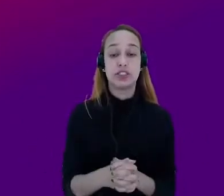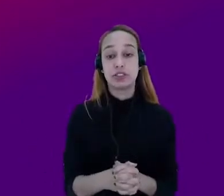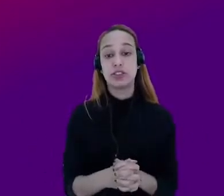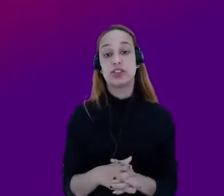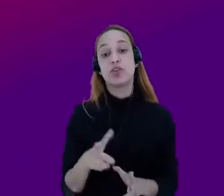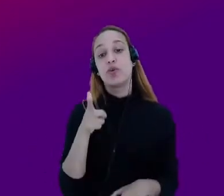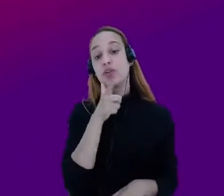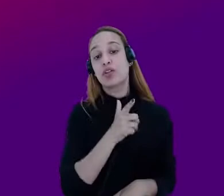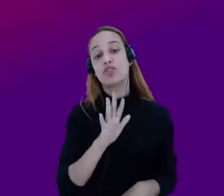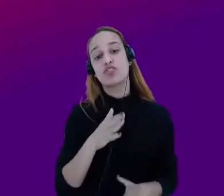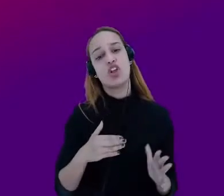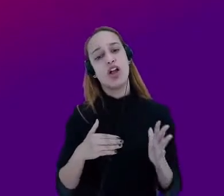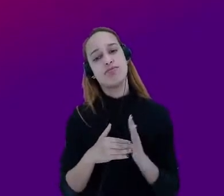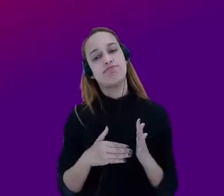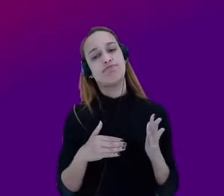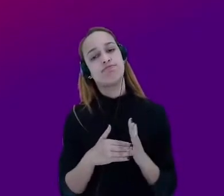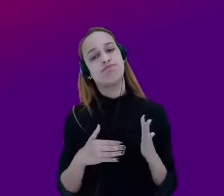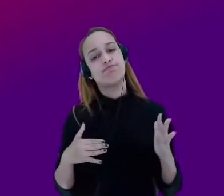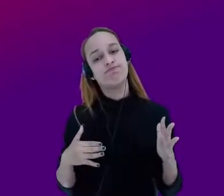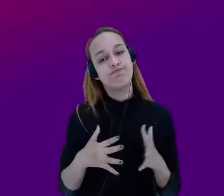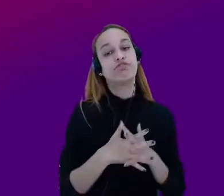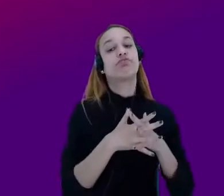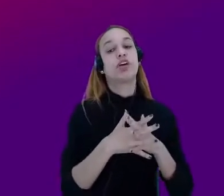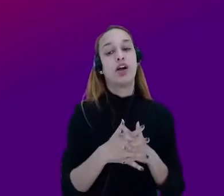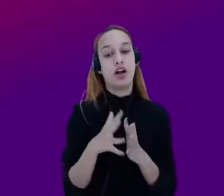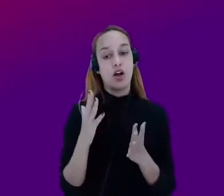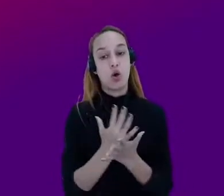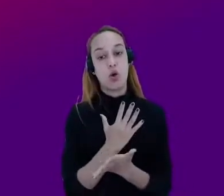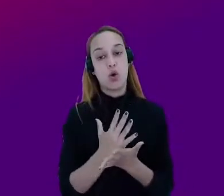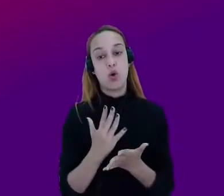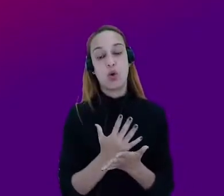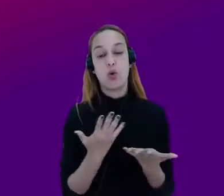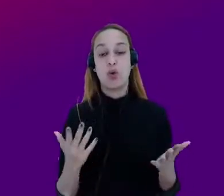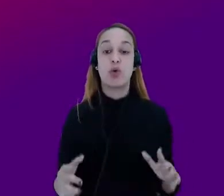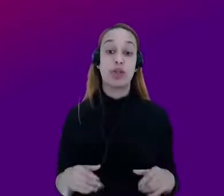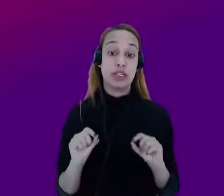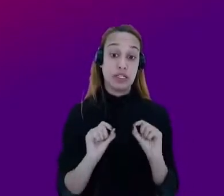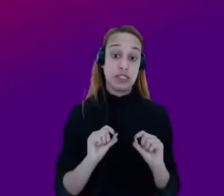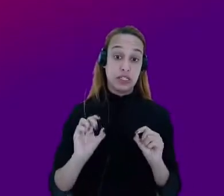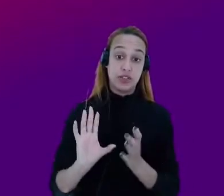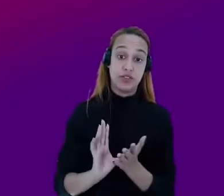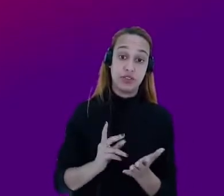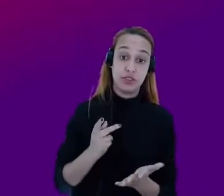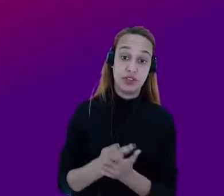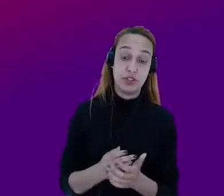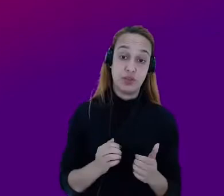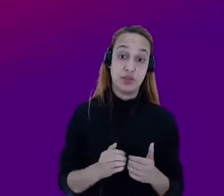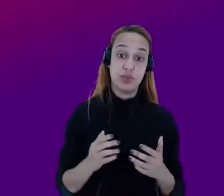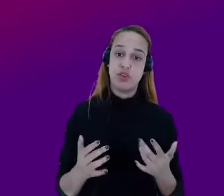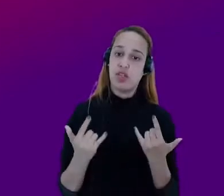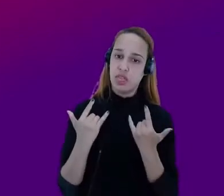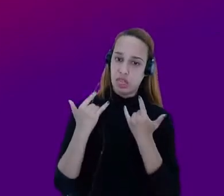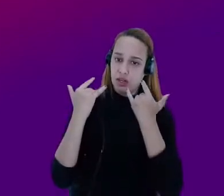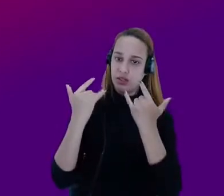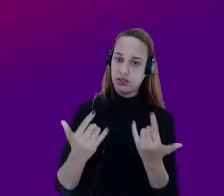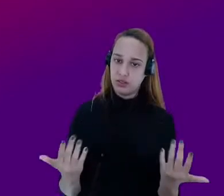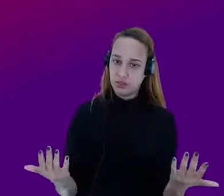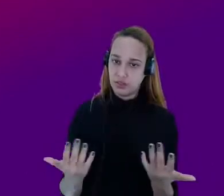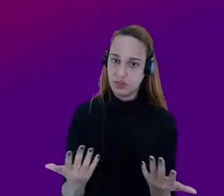conseguindo romper algumas barreiras e o mercado de investimentos começou a ser um pouco mais atrativo. Tanto